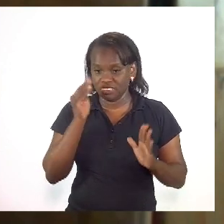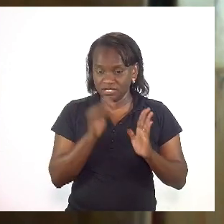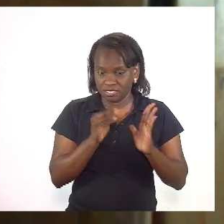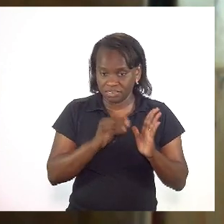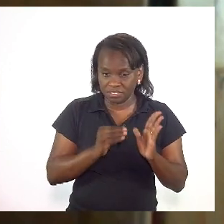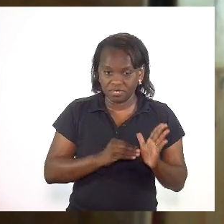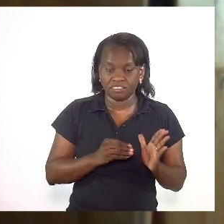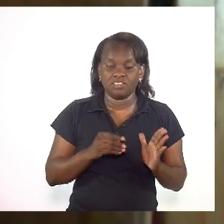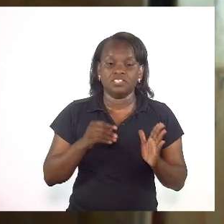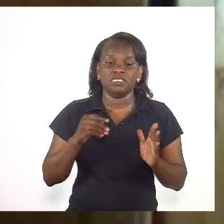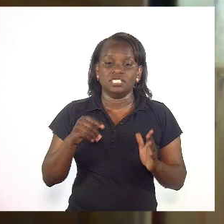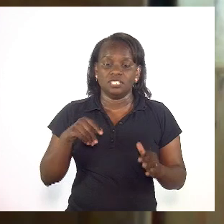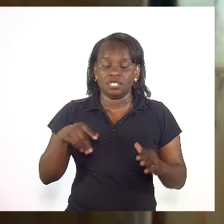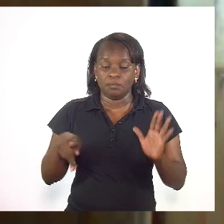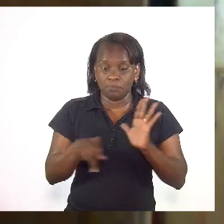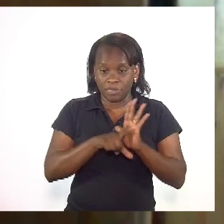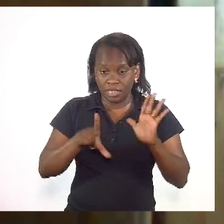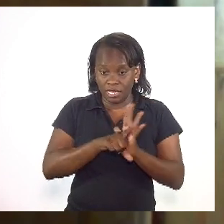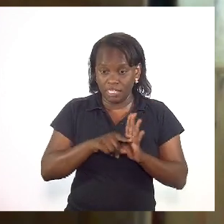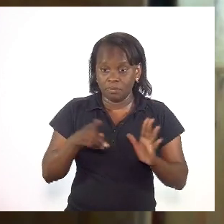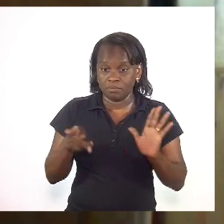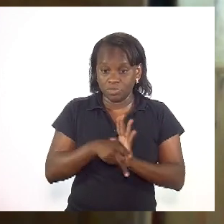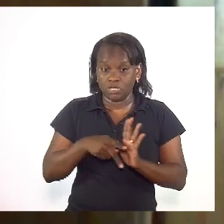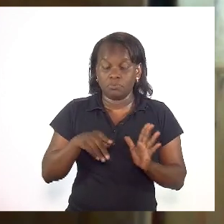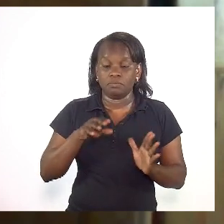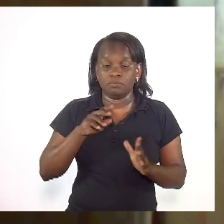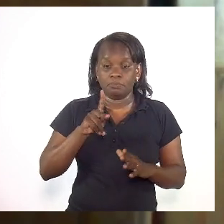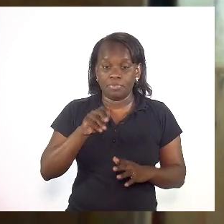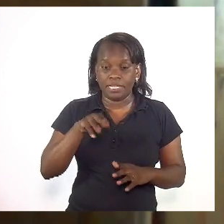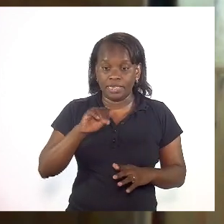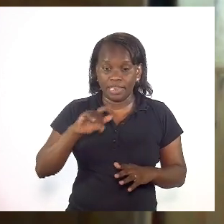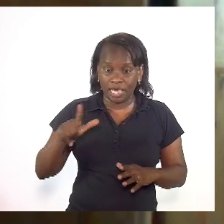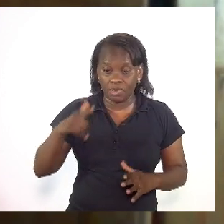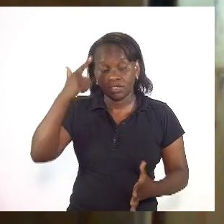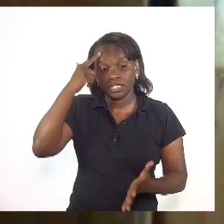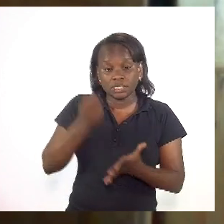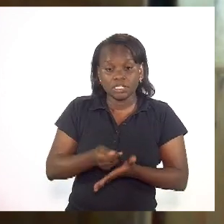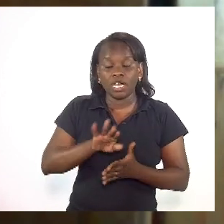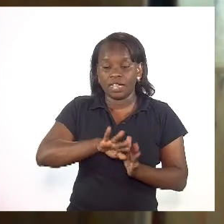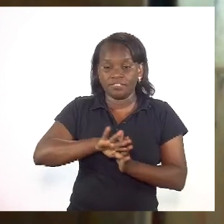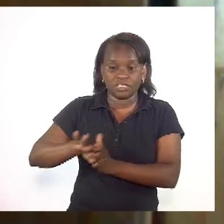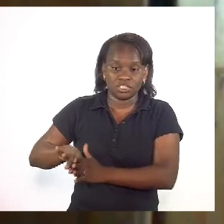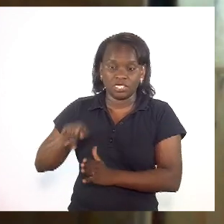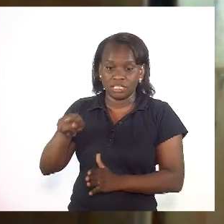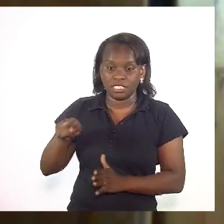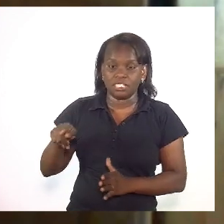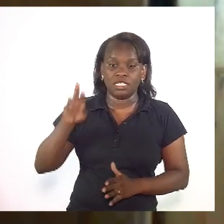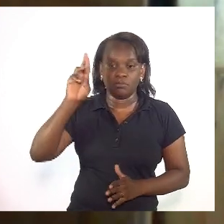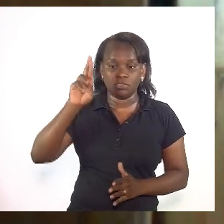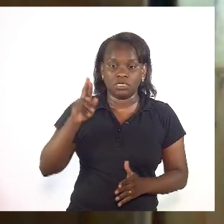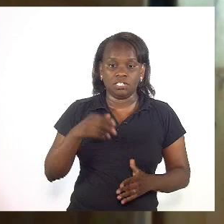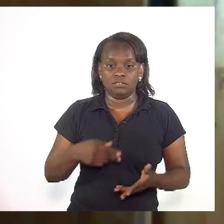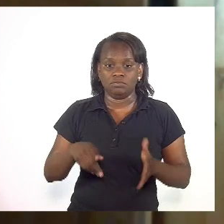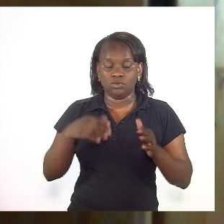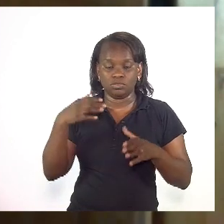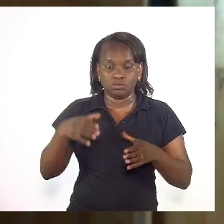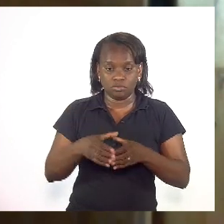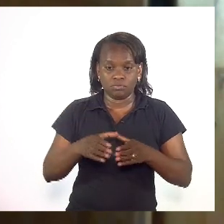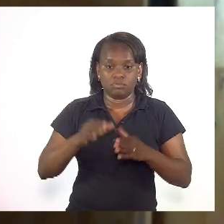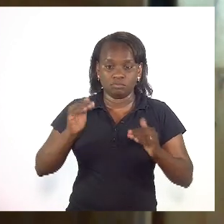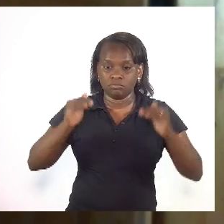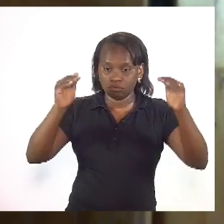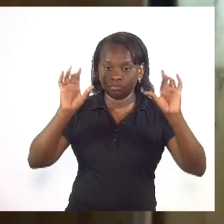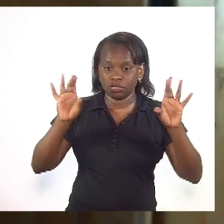hipótese, o Código Penal e haver uma decisão de afastamento do mesmo do cargo pela Corte Especial do